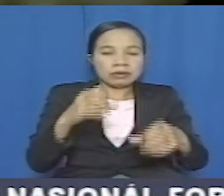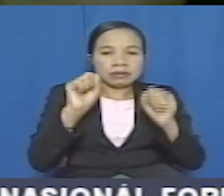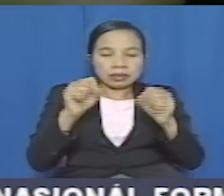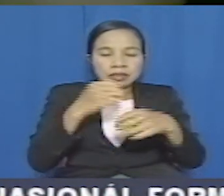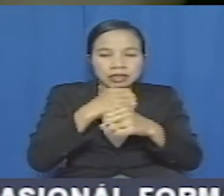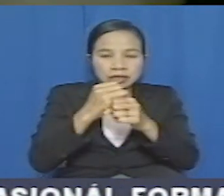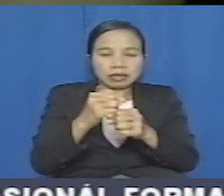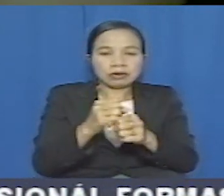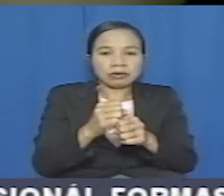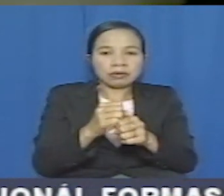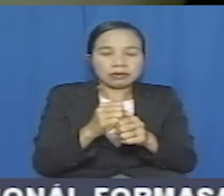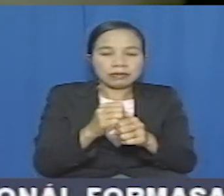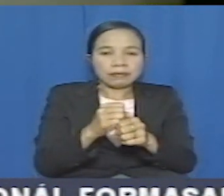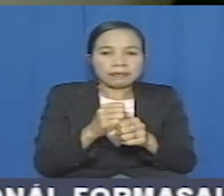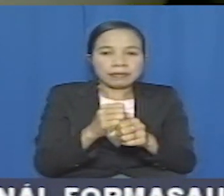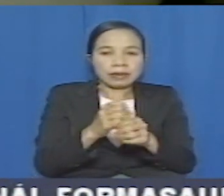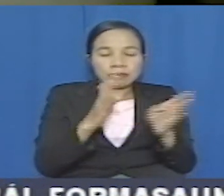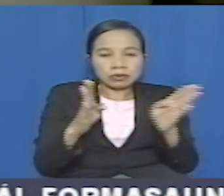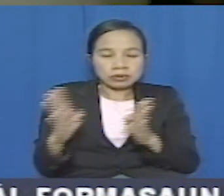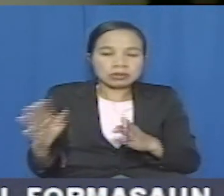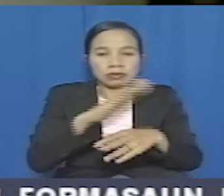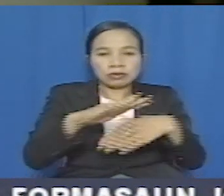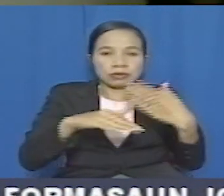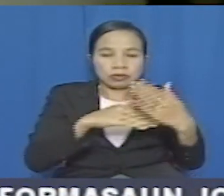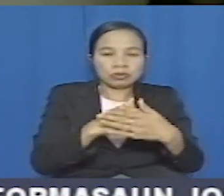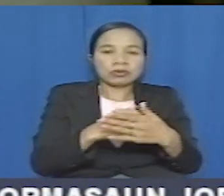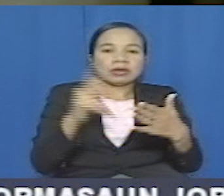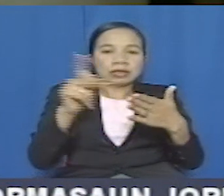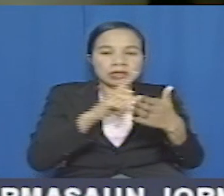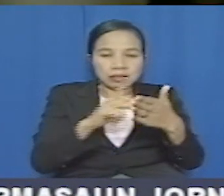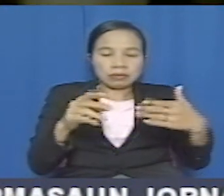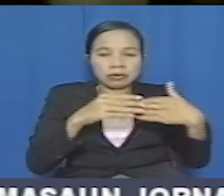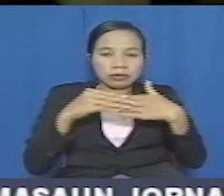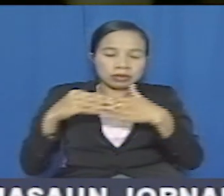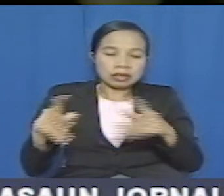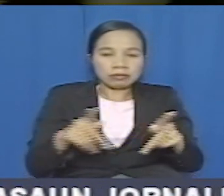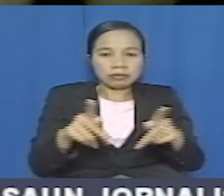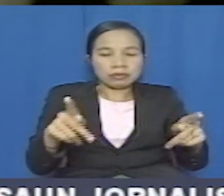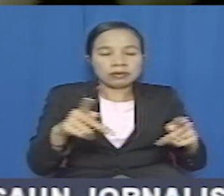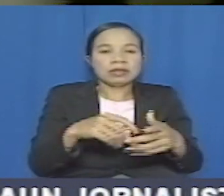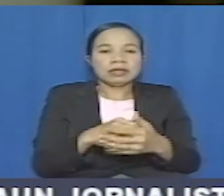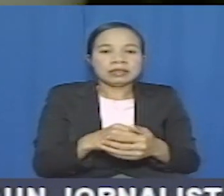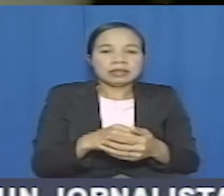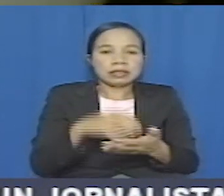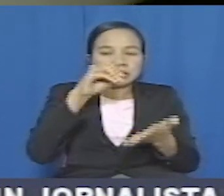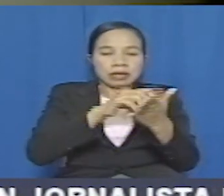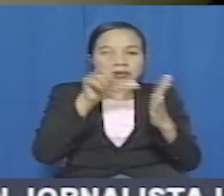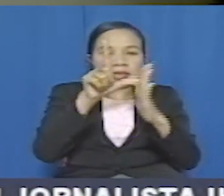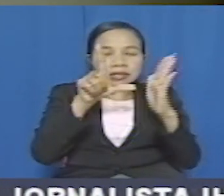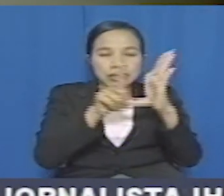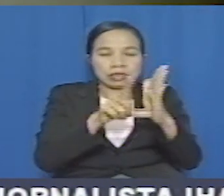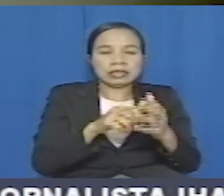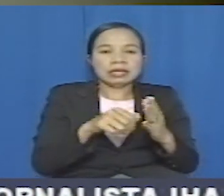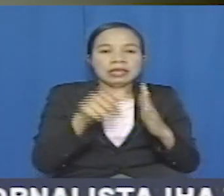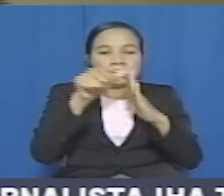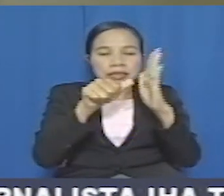não é maca Ministério Público, tal processo não é maca crime, obstrução da autoridade pública, nebe maca tal Código Penal, artigo